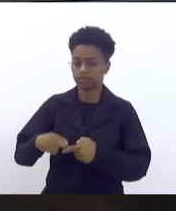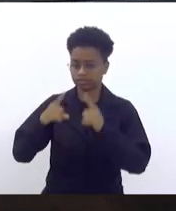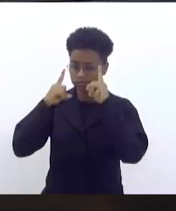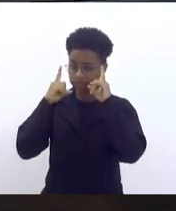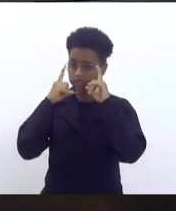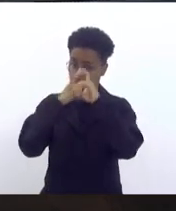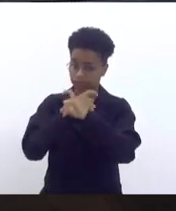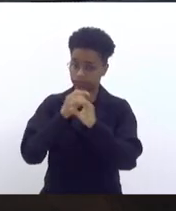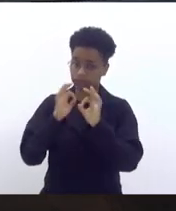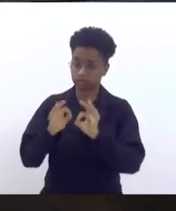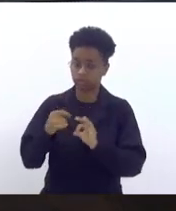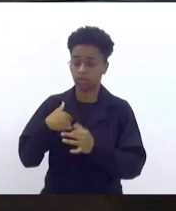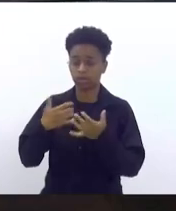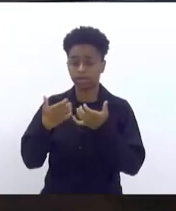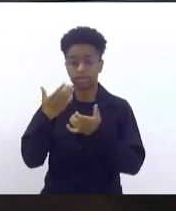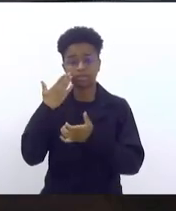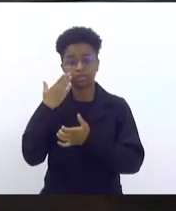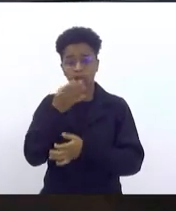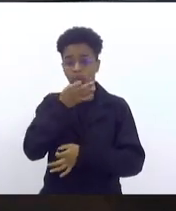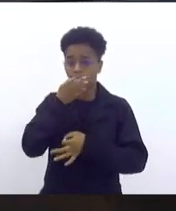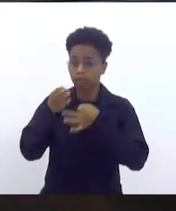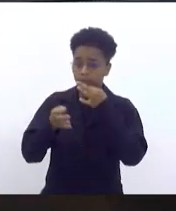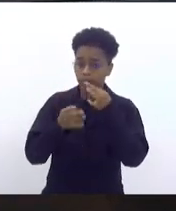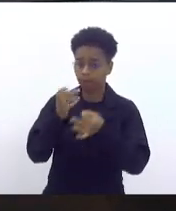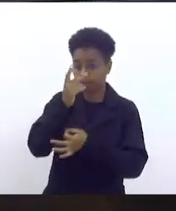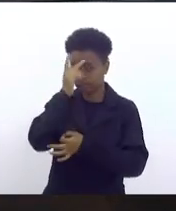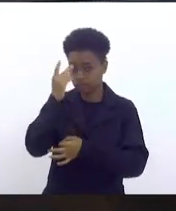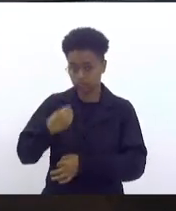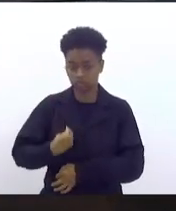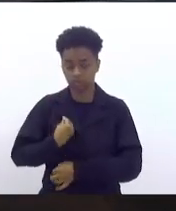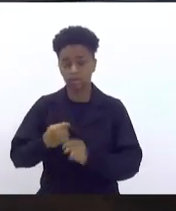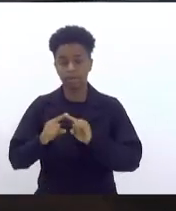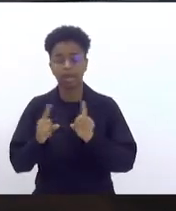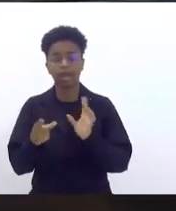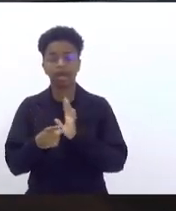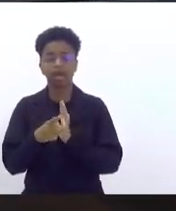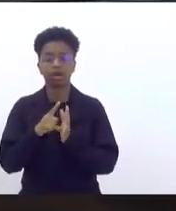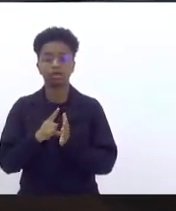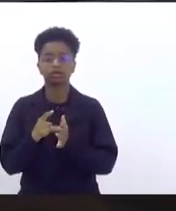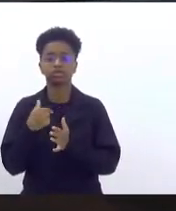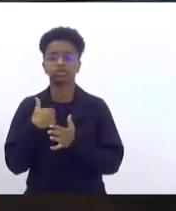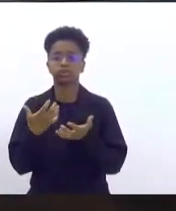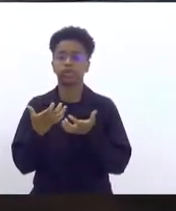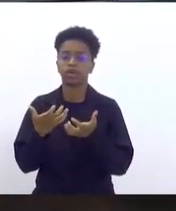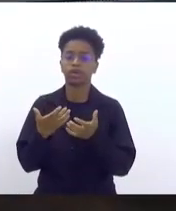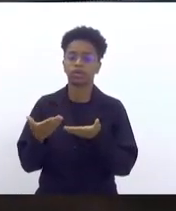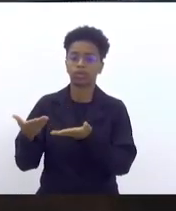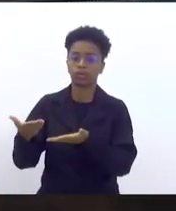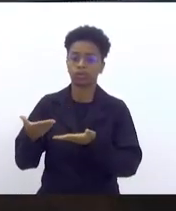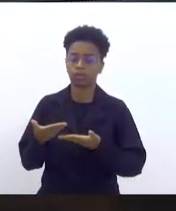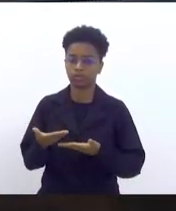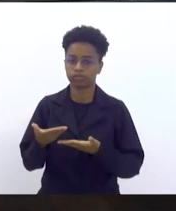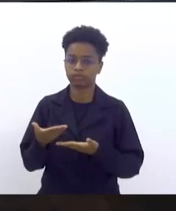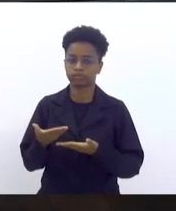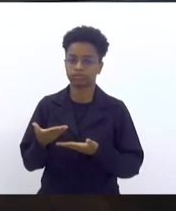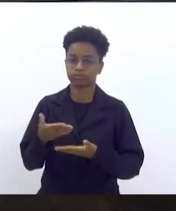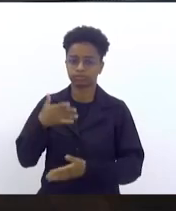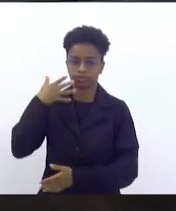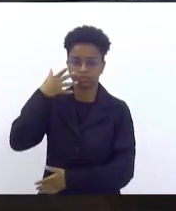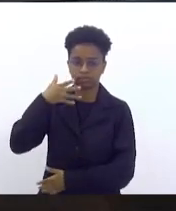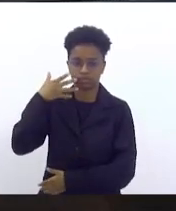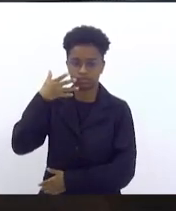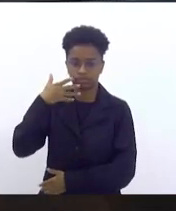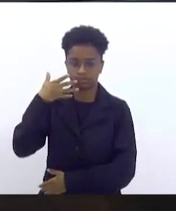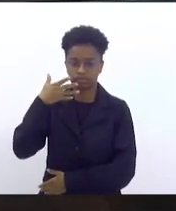aqui ouvir também os técnicos que se contam presentes mas antes de abrir a palavra para eles eu quero aqui convidar o uso da palavra